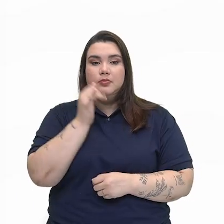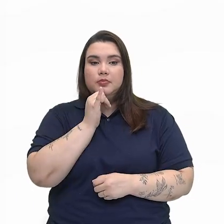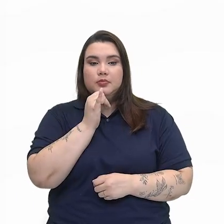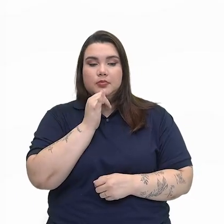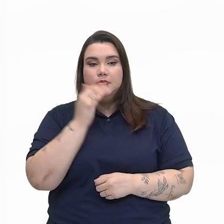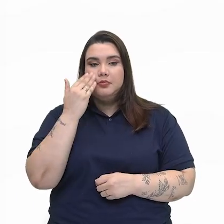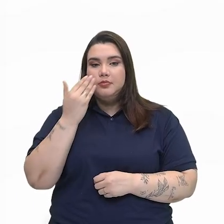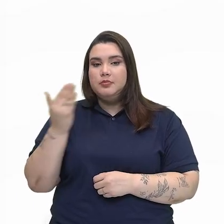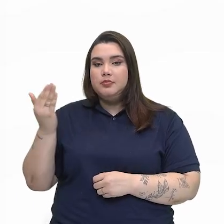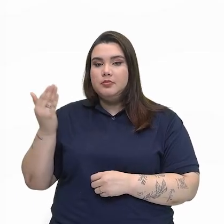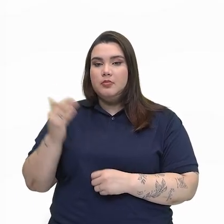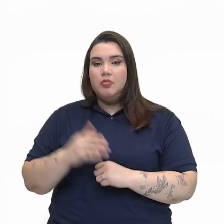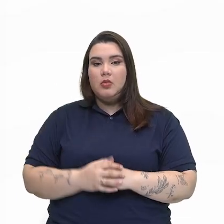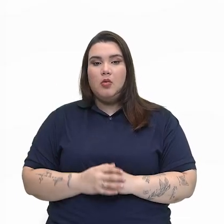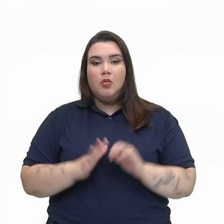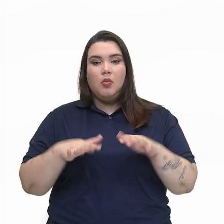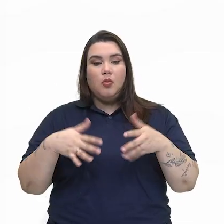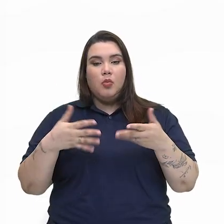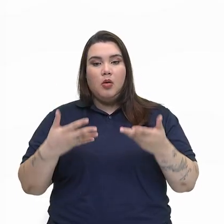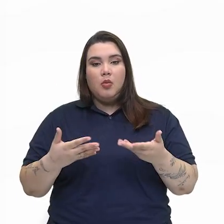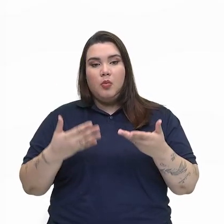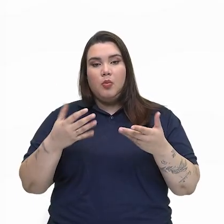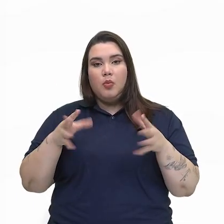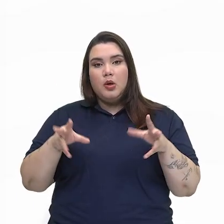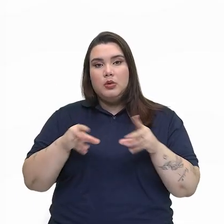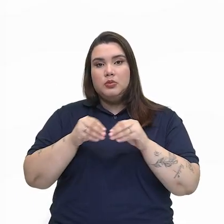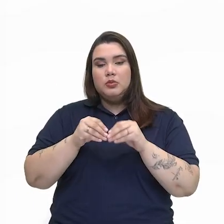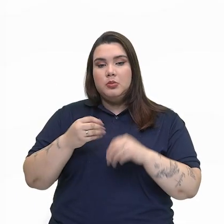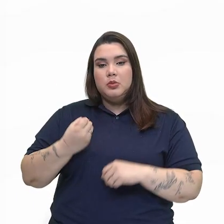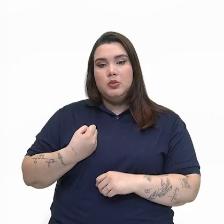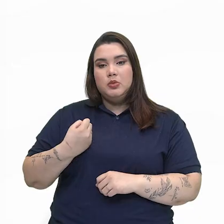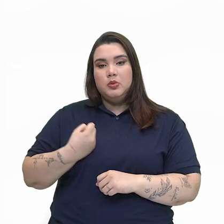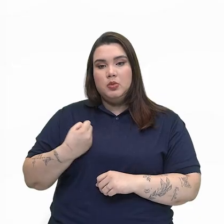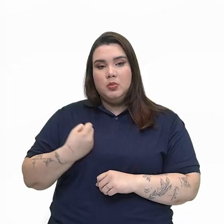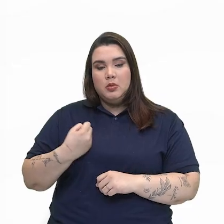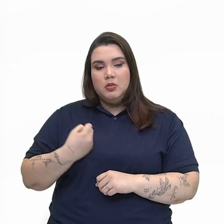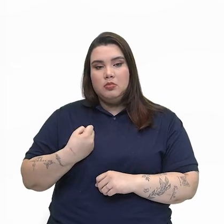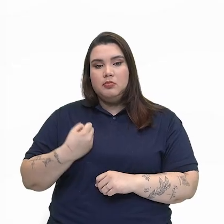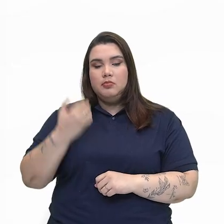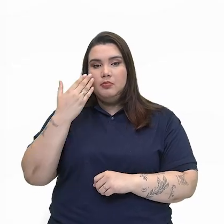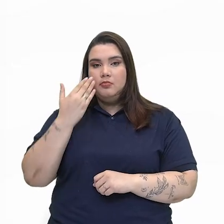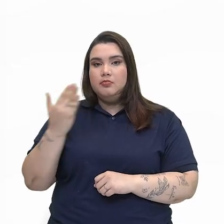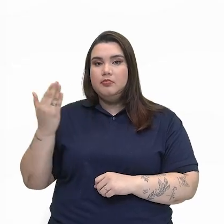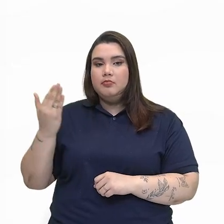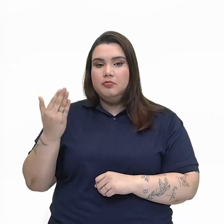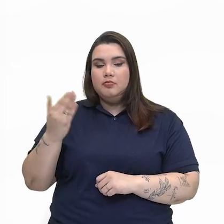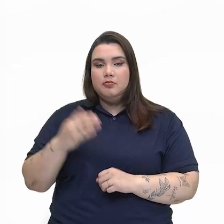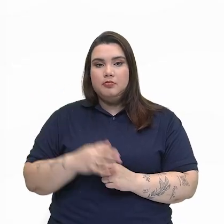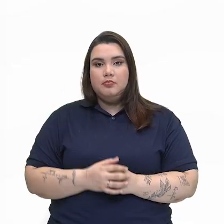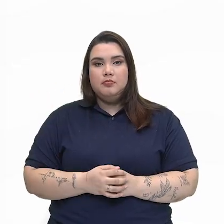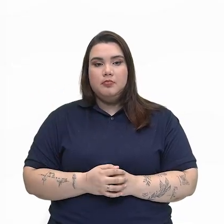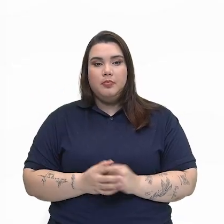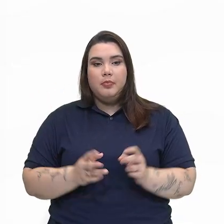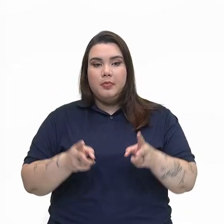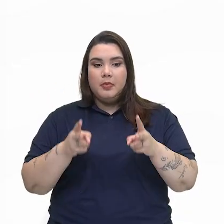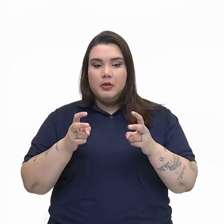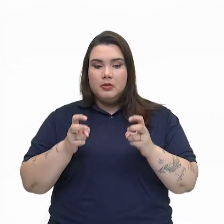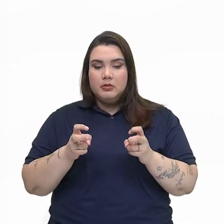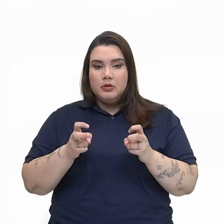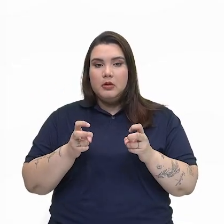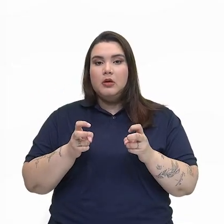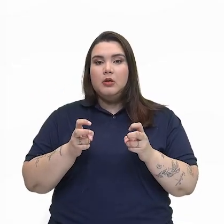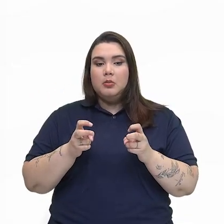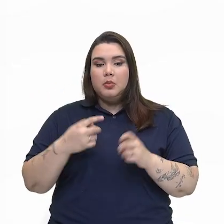exemplo. Qual o arredondamento com uma casa decimal? Então, vejam que nós